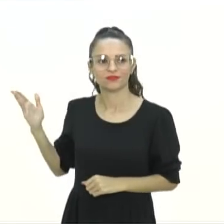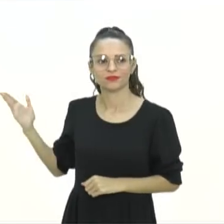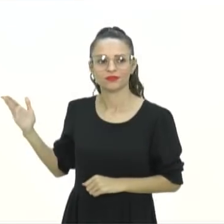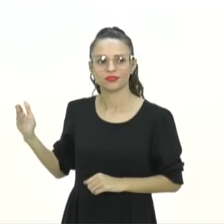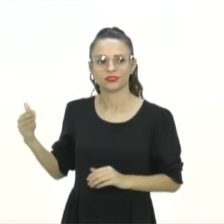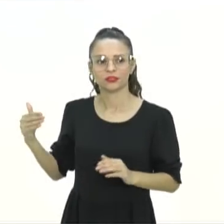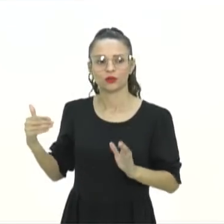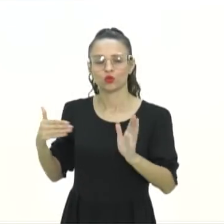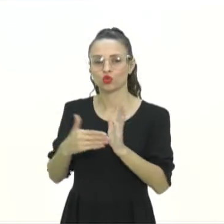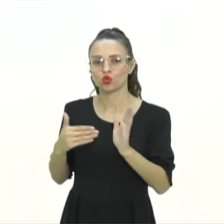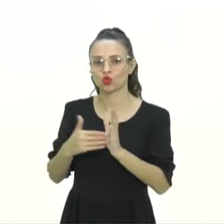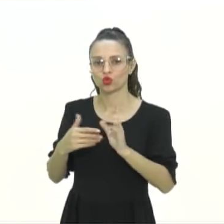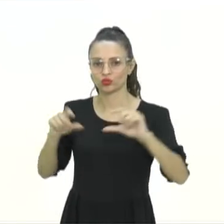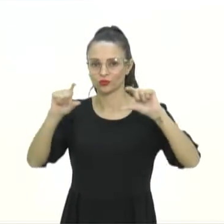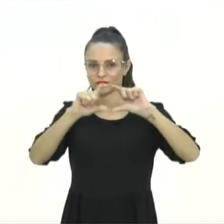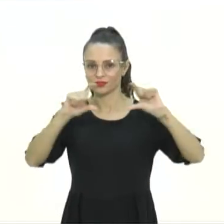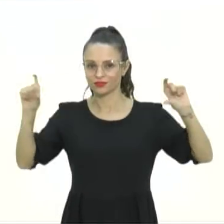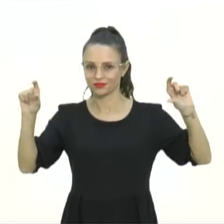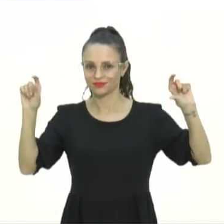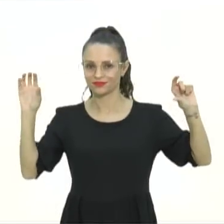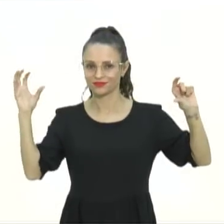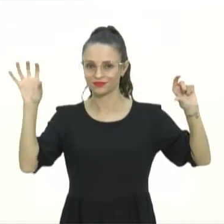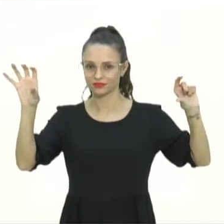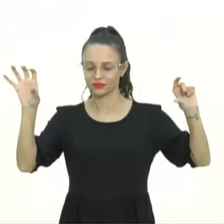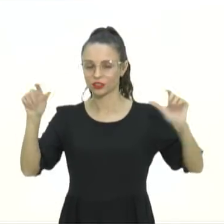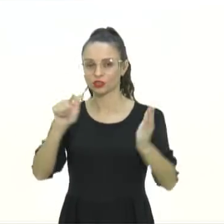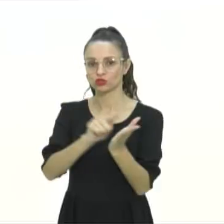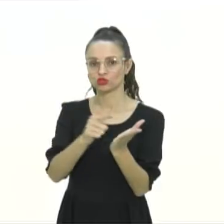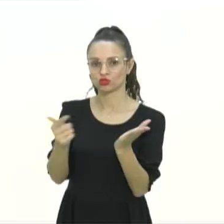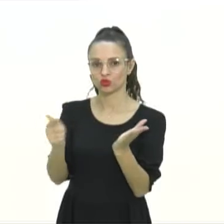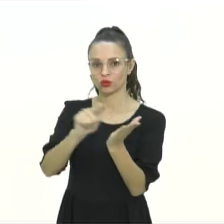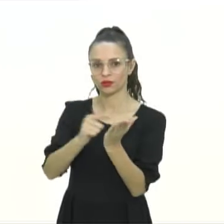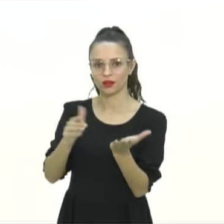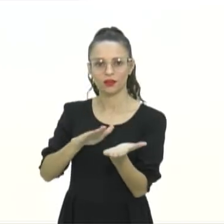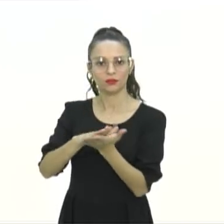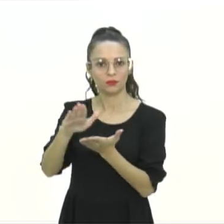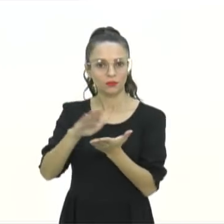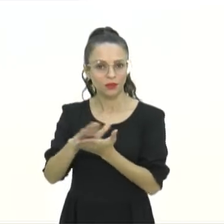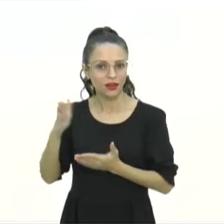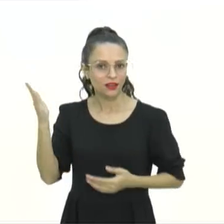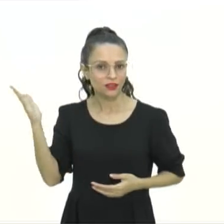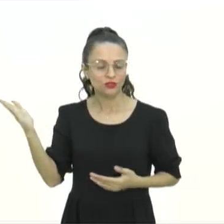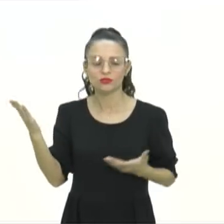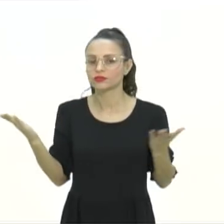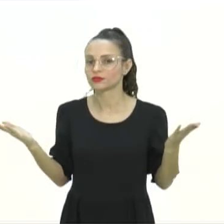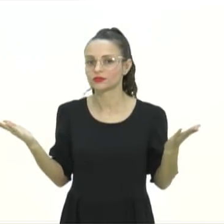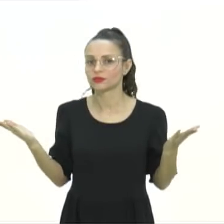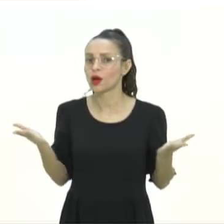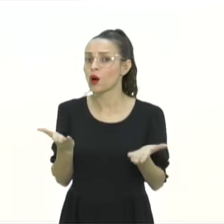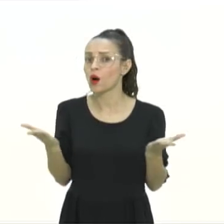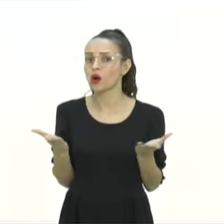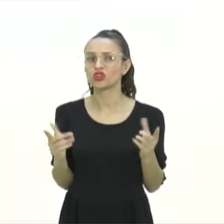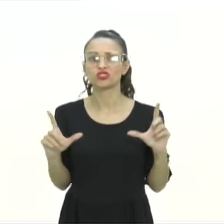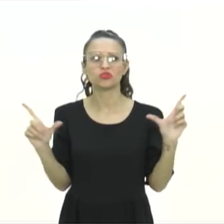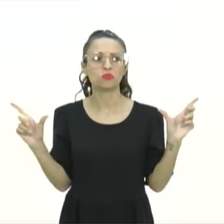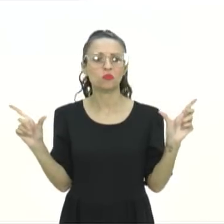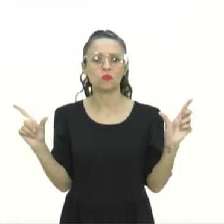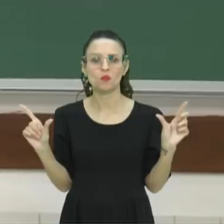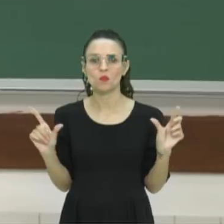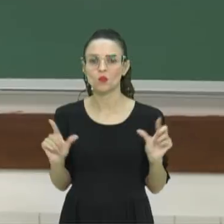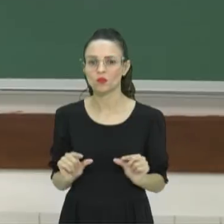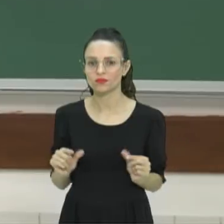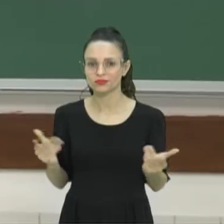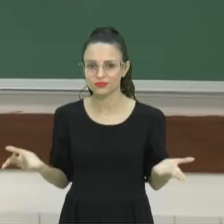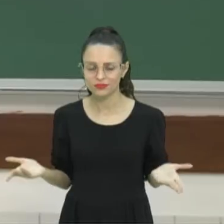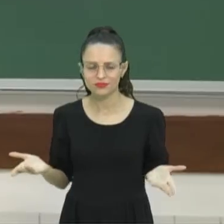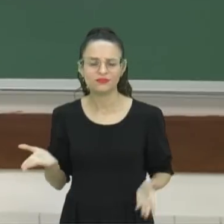último item da linha de cima, o jornal impresso, é algo que a gente praticamente não vê mais. Ou seja,